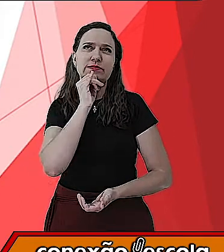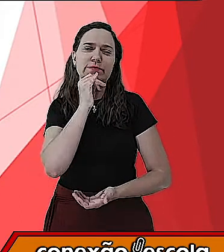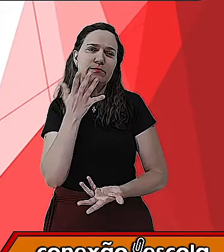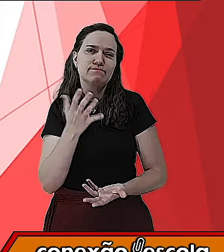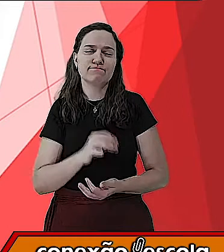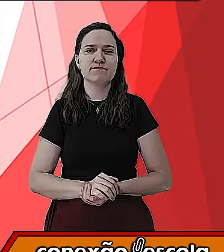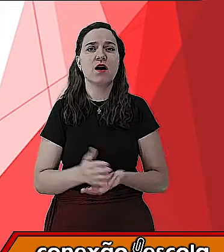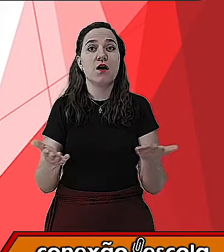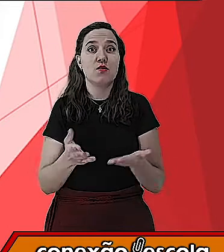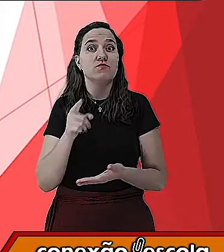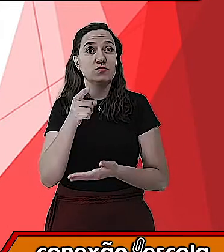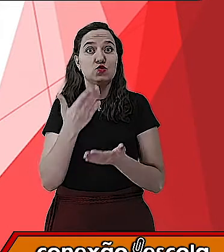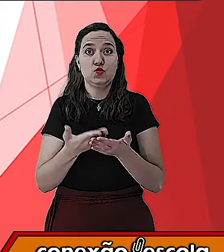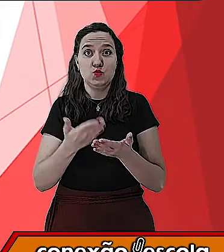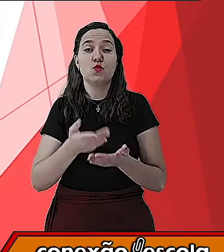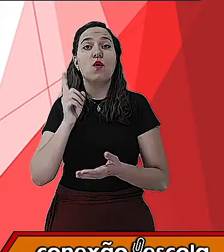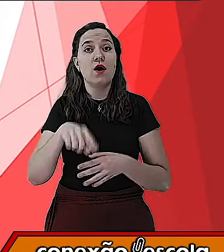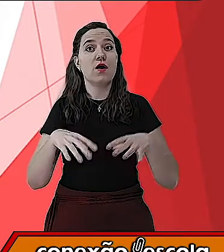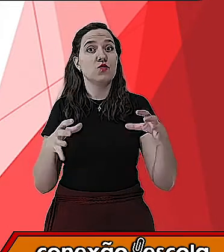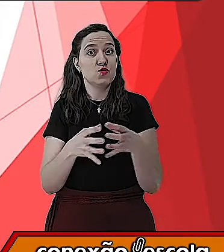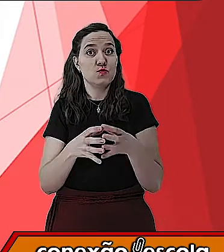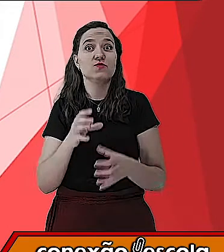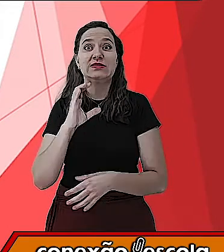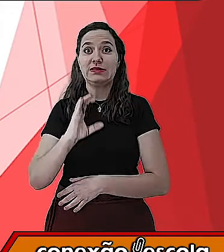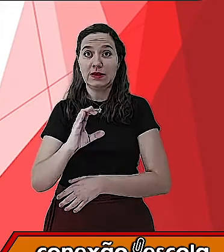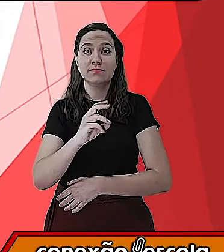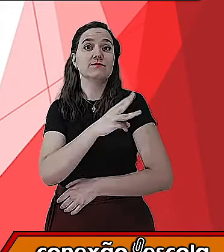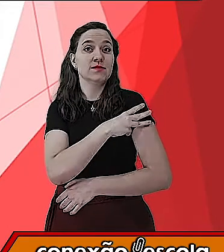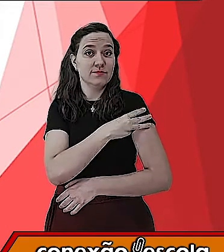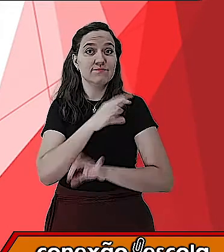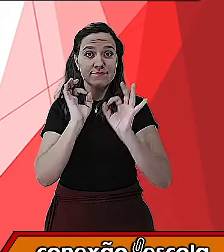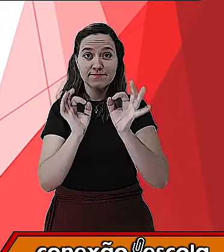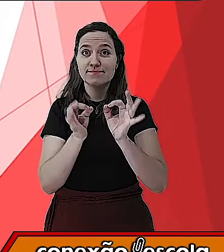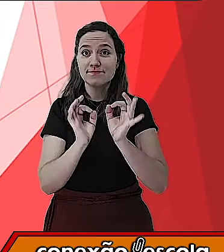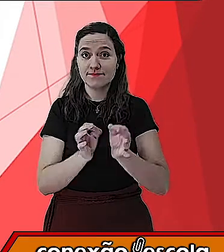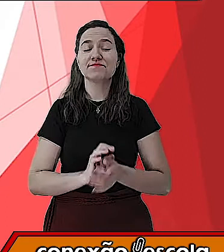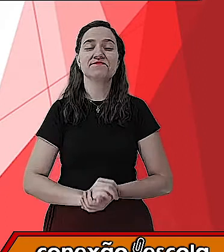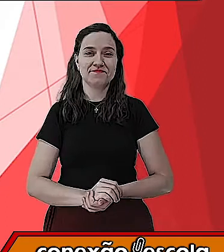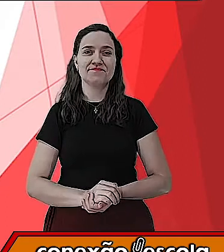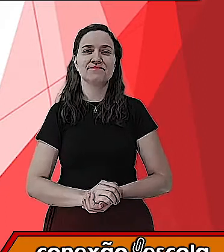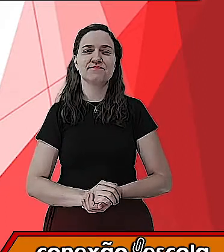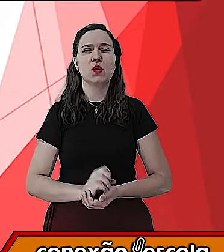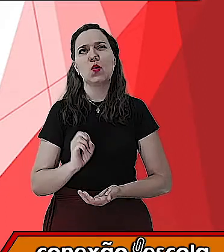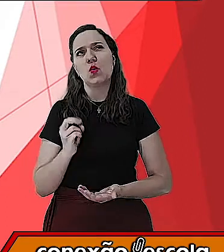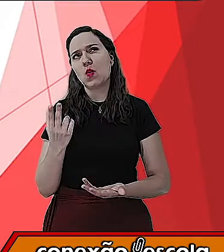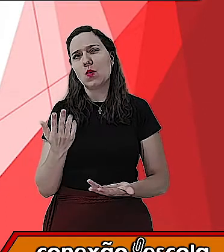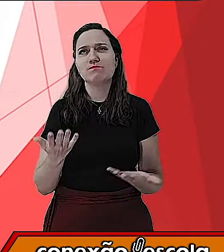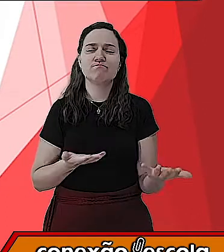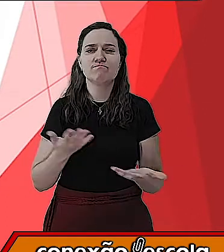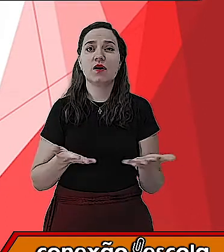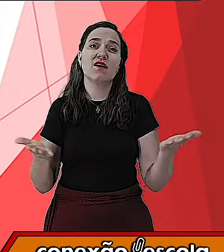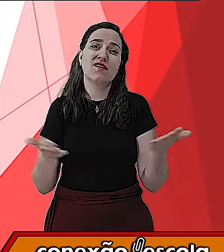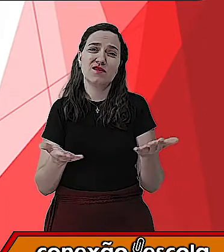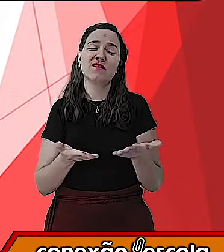está estudando na turminha C do terceiro ano, não é? Ou estamos